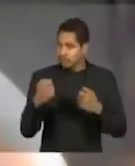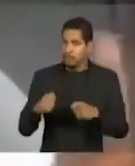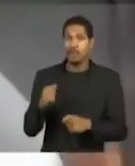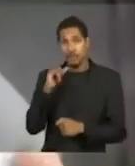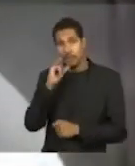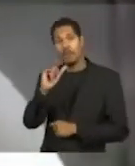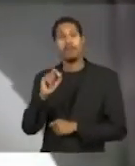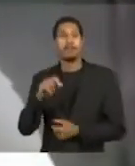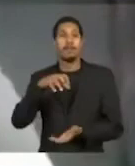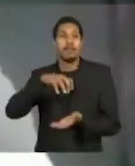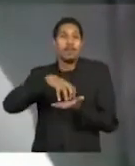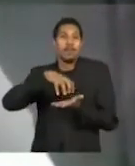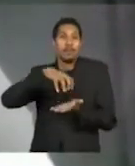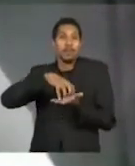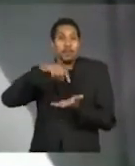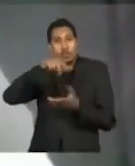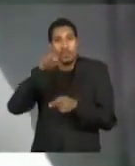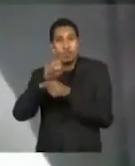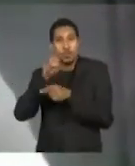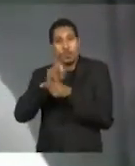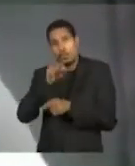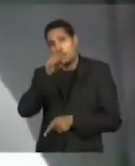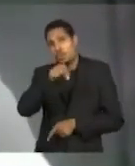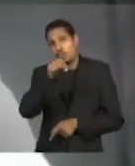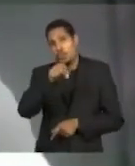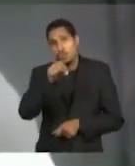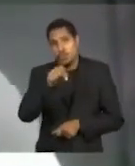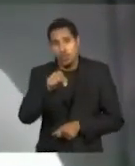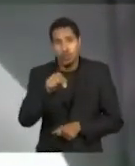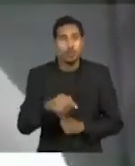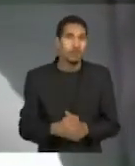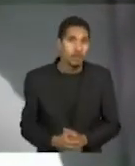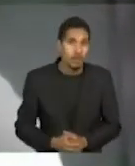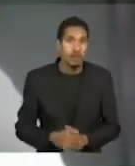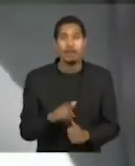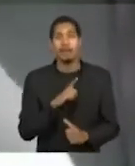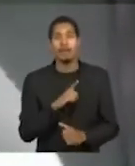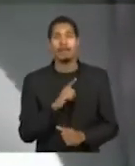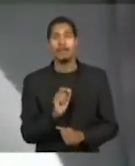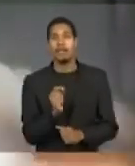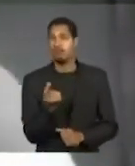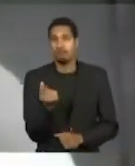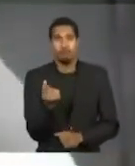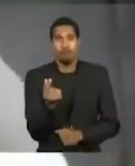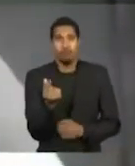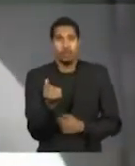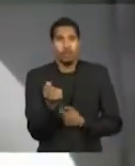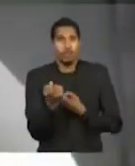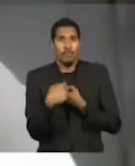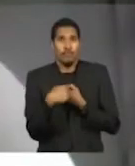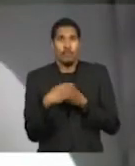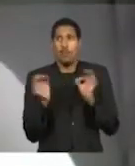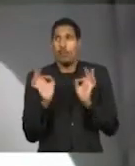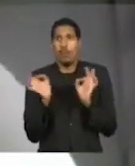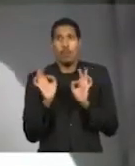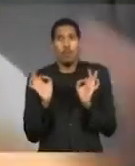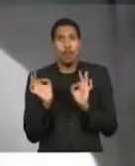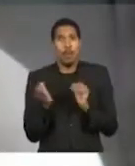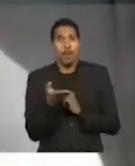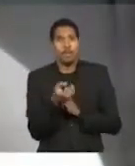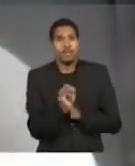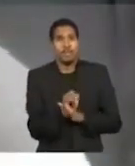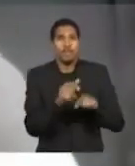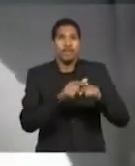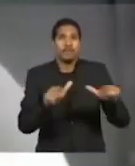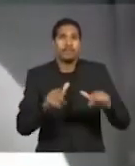a instituição que toma conta daquele equipamento hospitalar não ganha nada pelos leitos vazios. Isso não